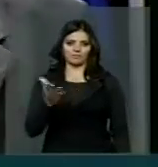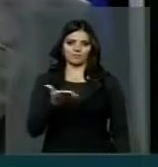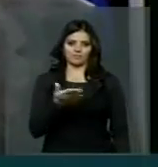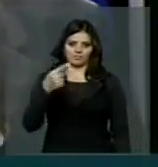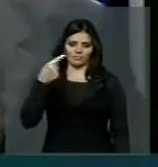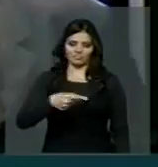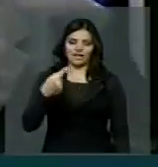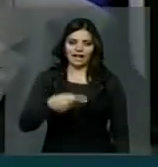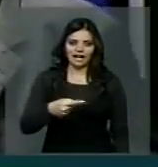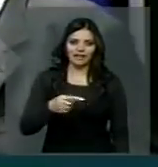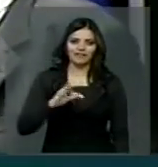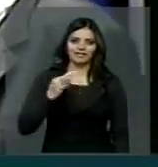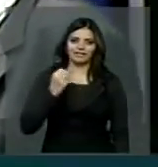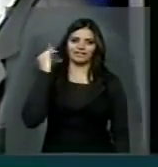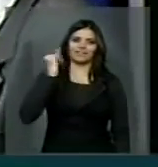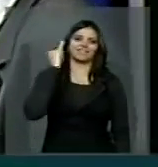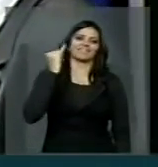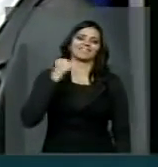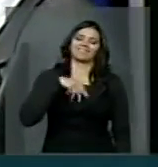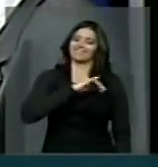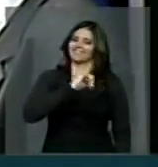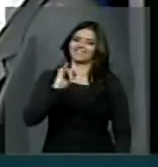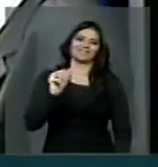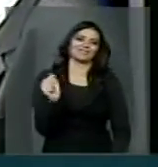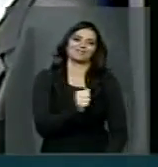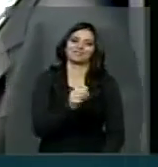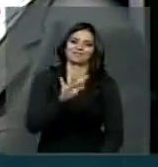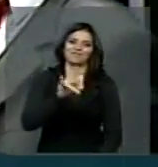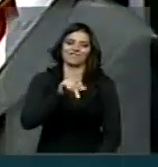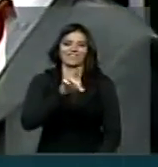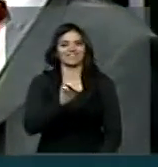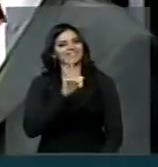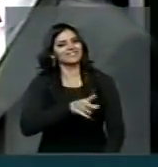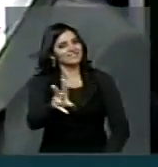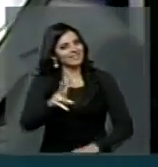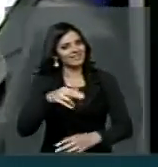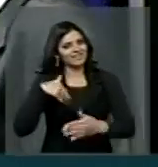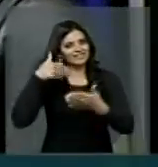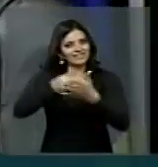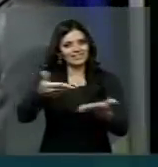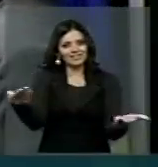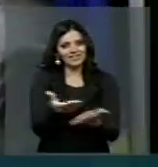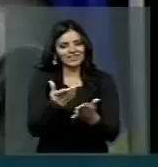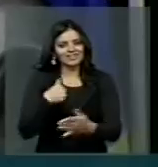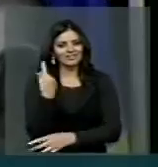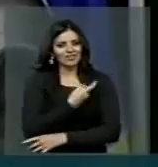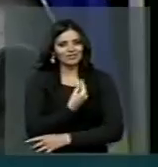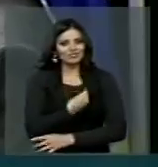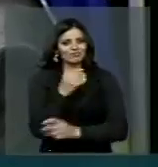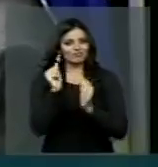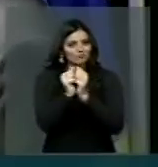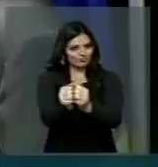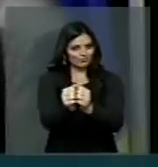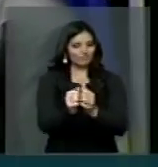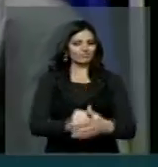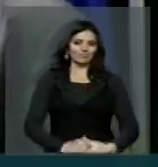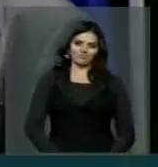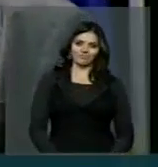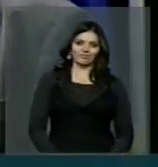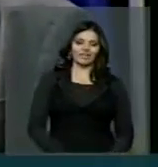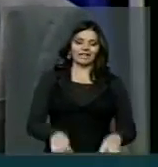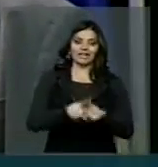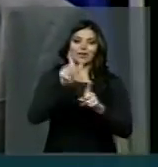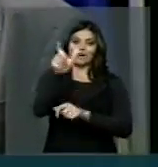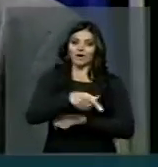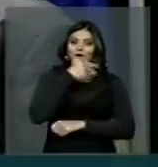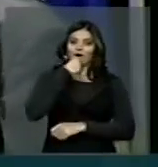é importante mostrar que junto a Fernando, esse tempo todo, estivemos nós. E não era um